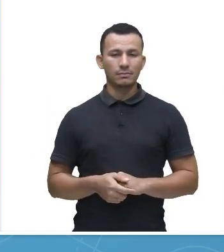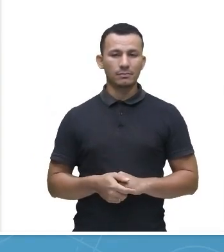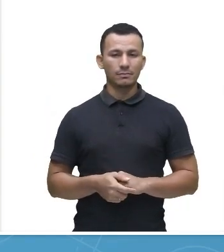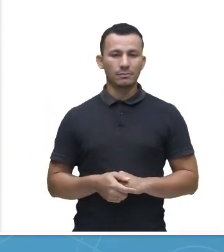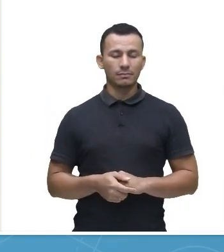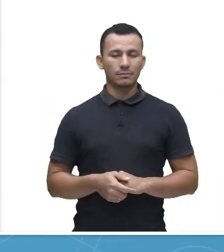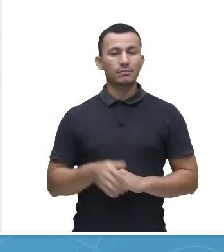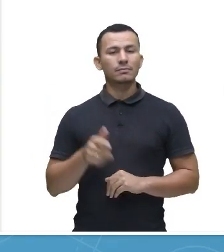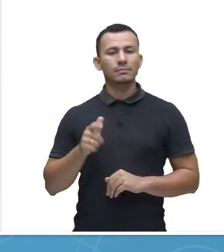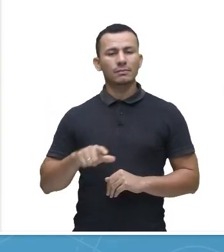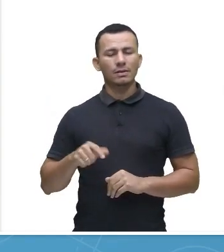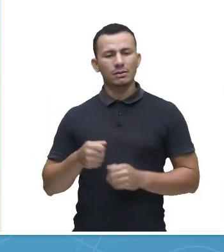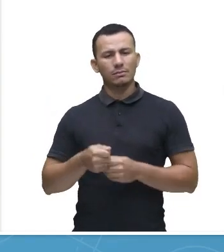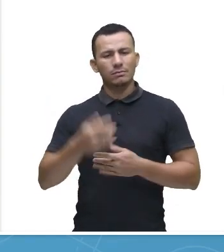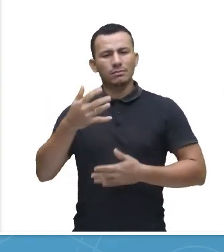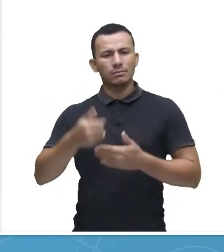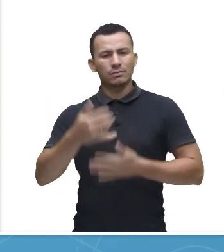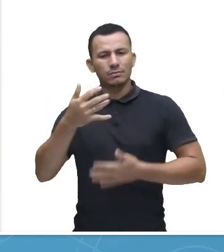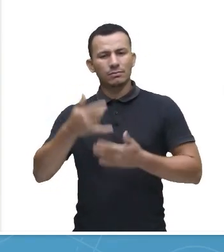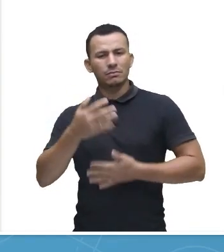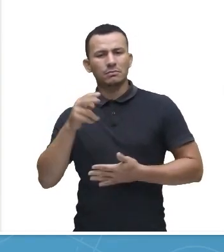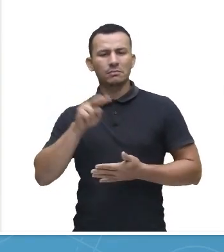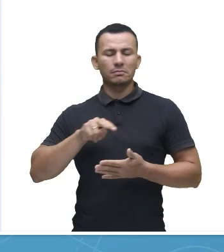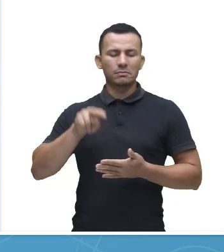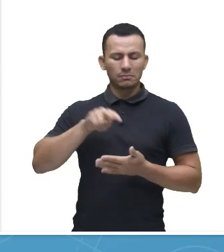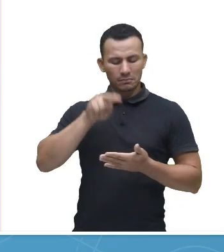Vamos ver o que mais.